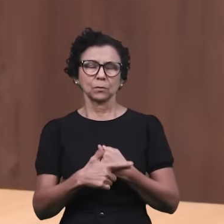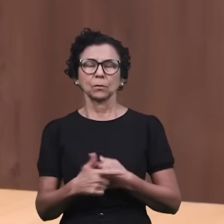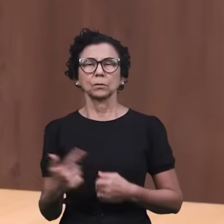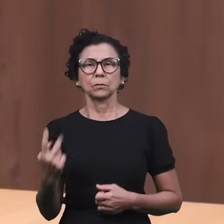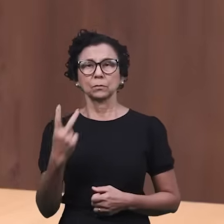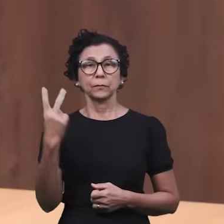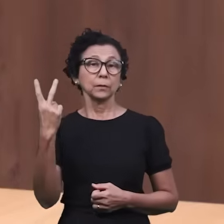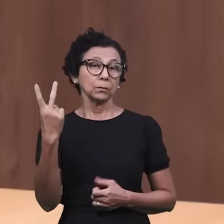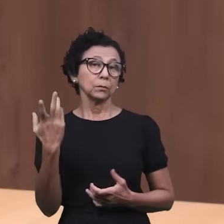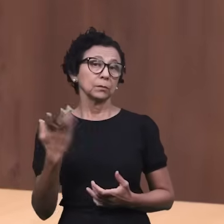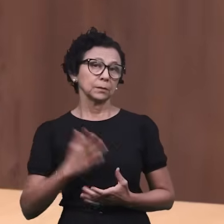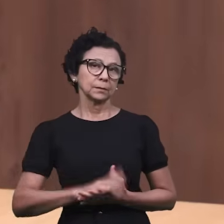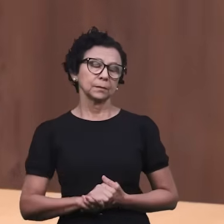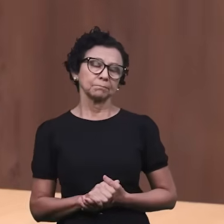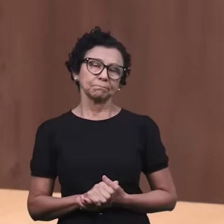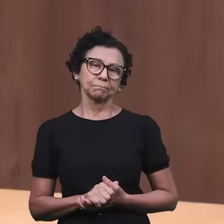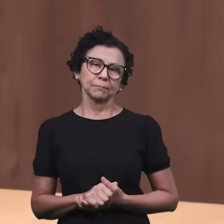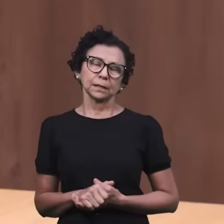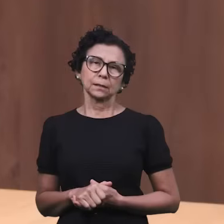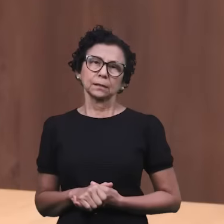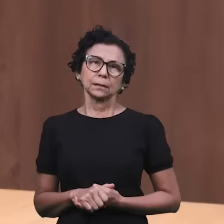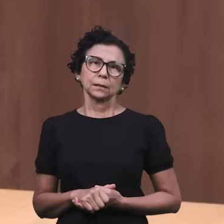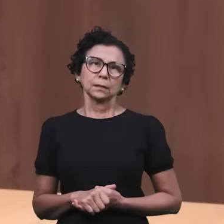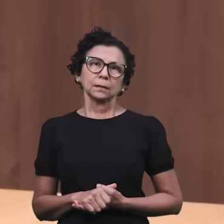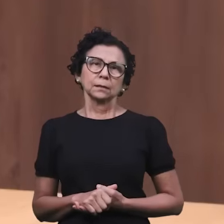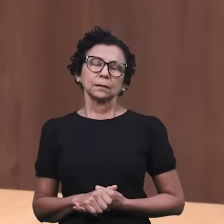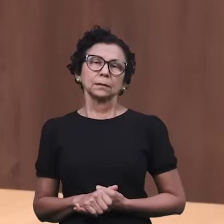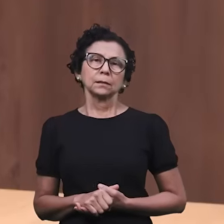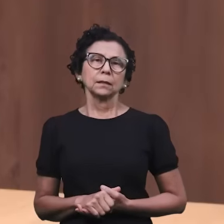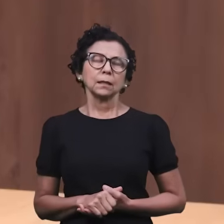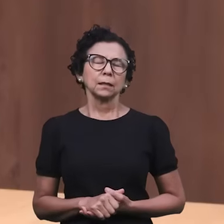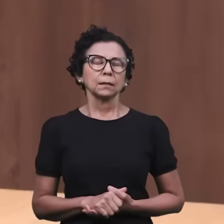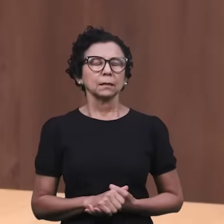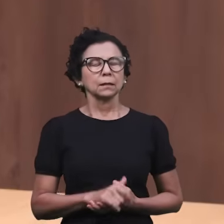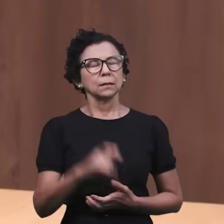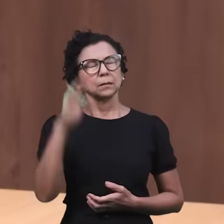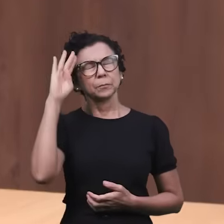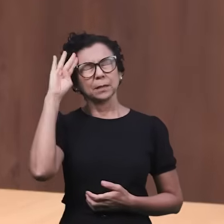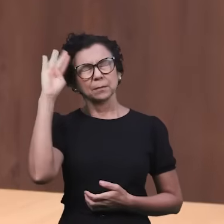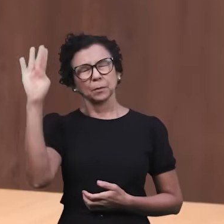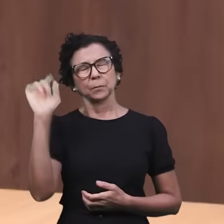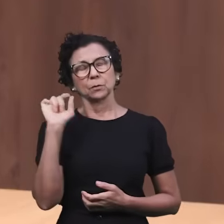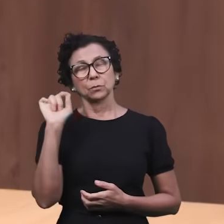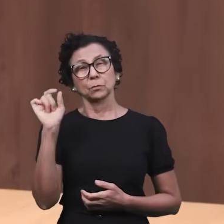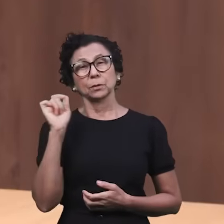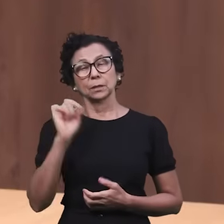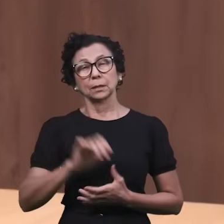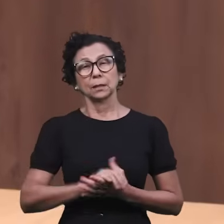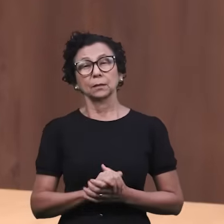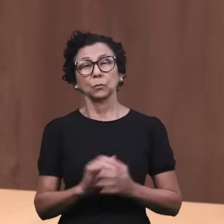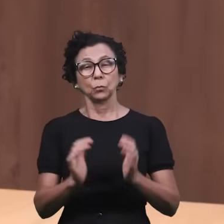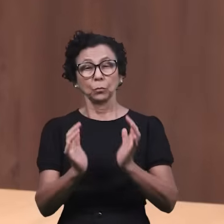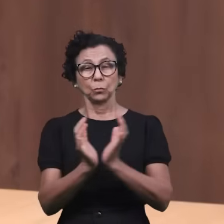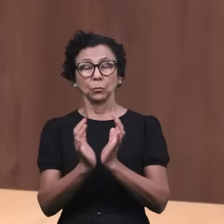ministérios, mas principalmente o entendimento de que os ministérios são